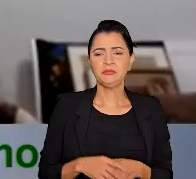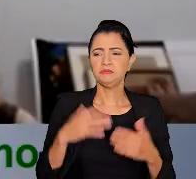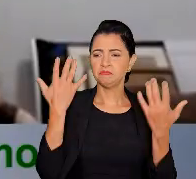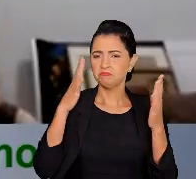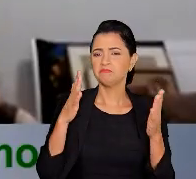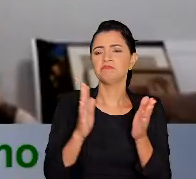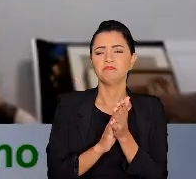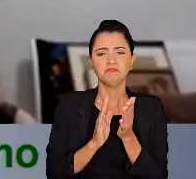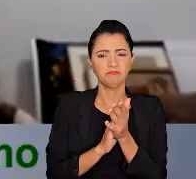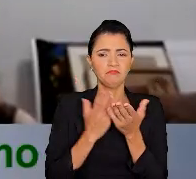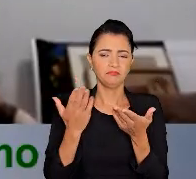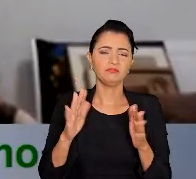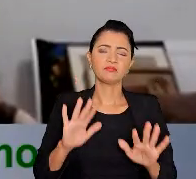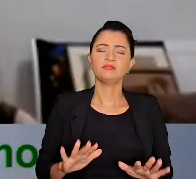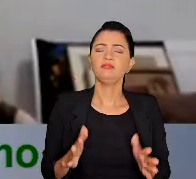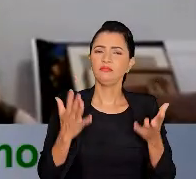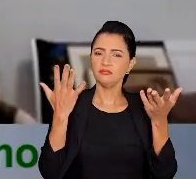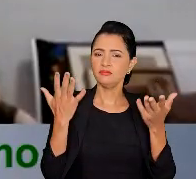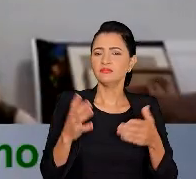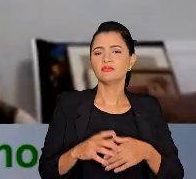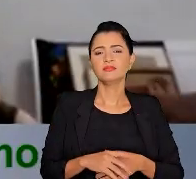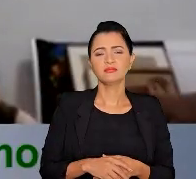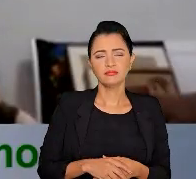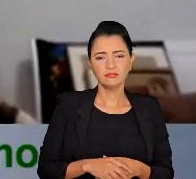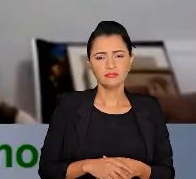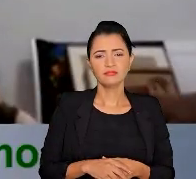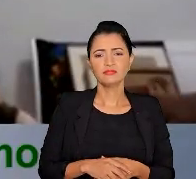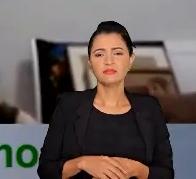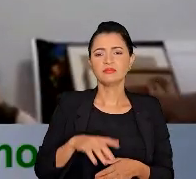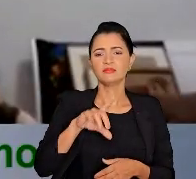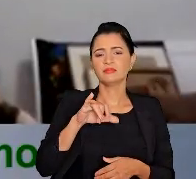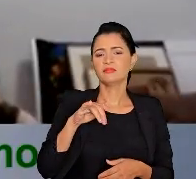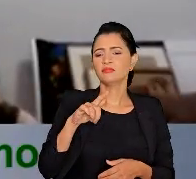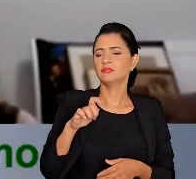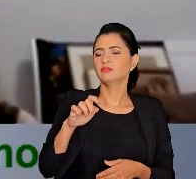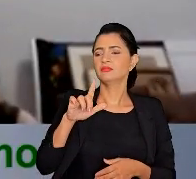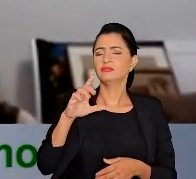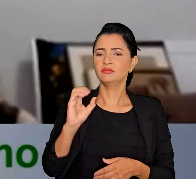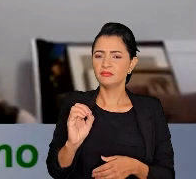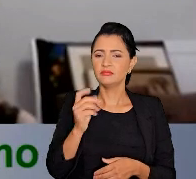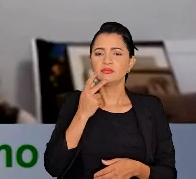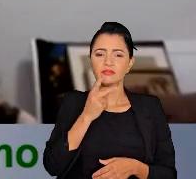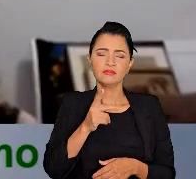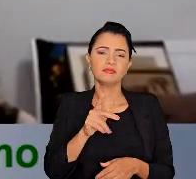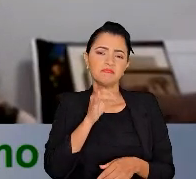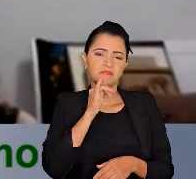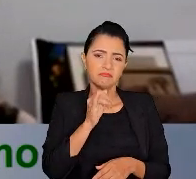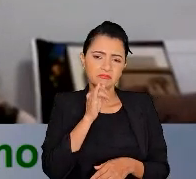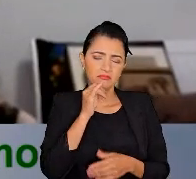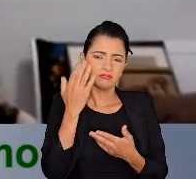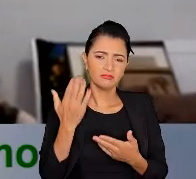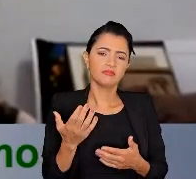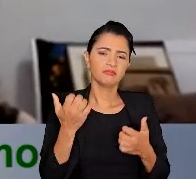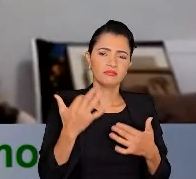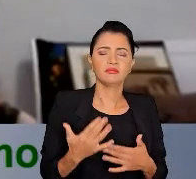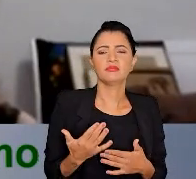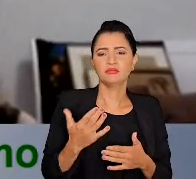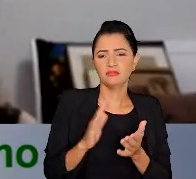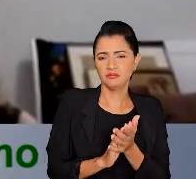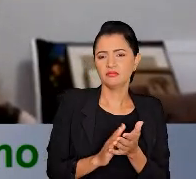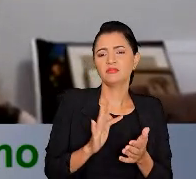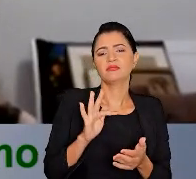elogiando o evento, Diego Alexandre, por exemplo, ao doutor